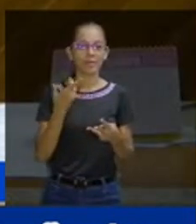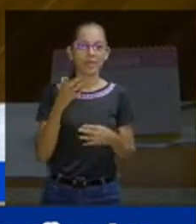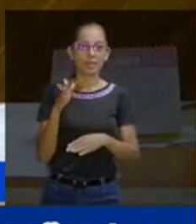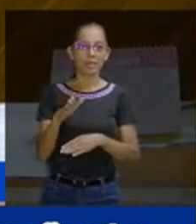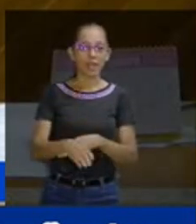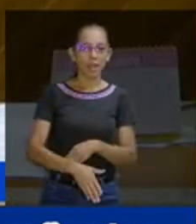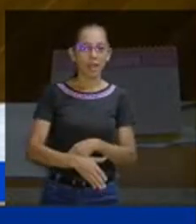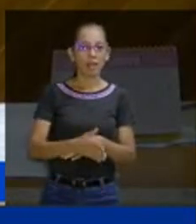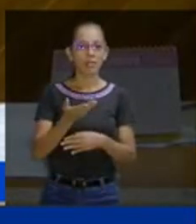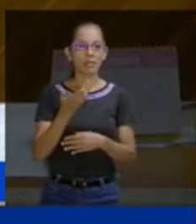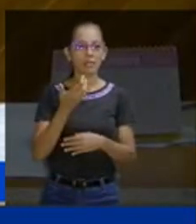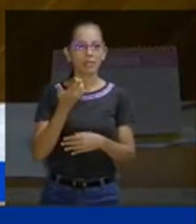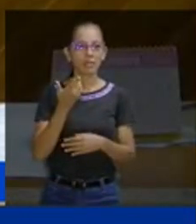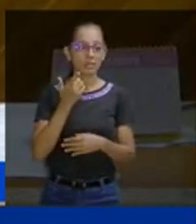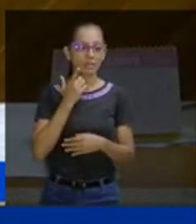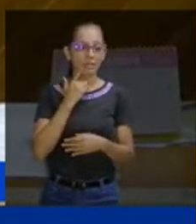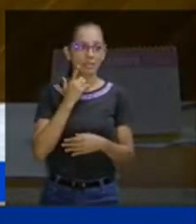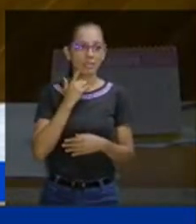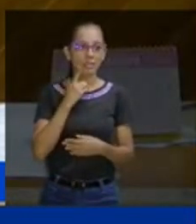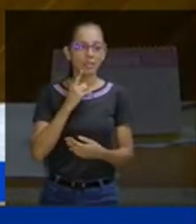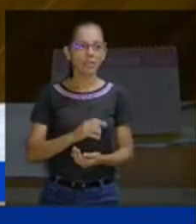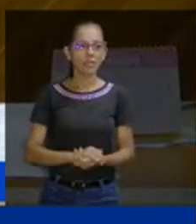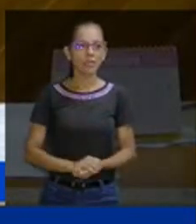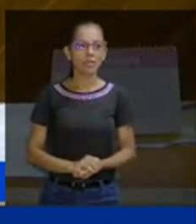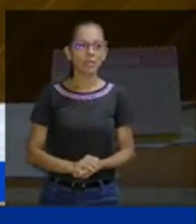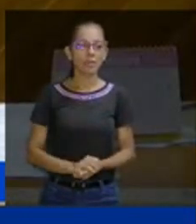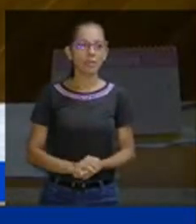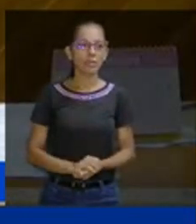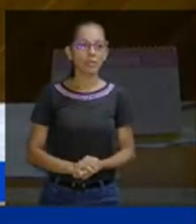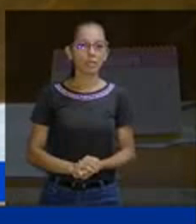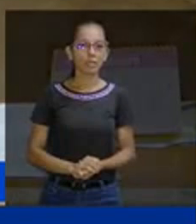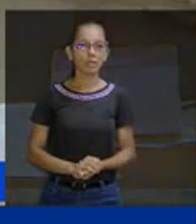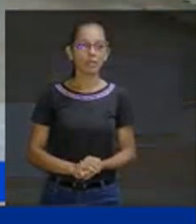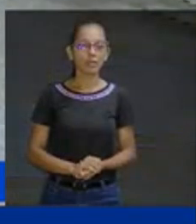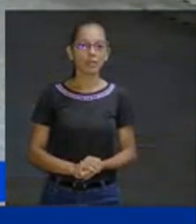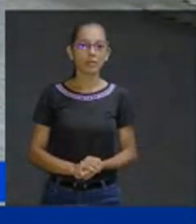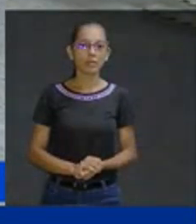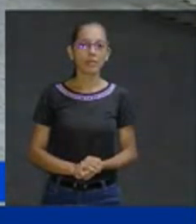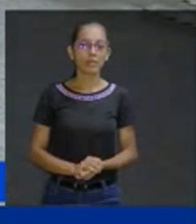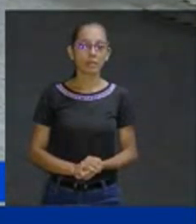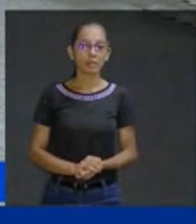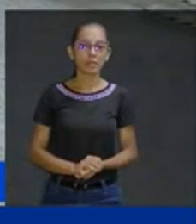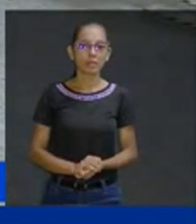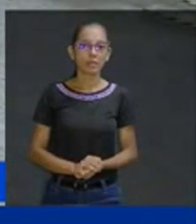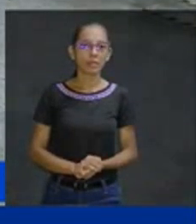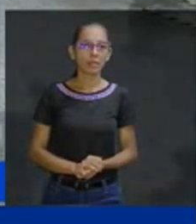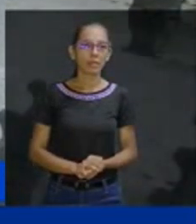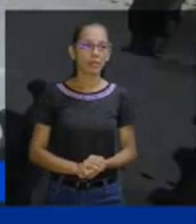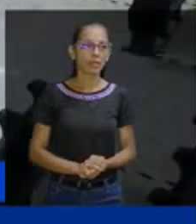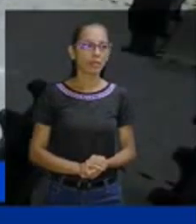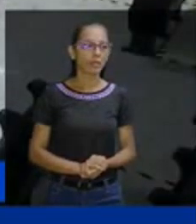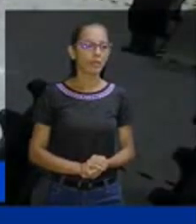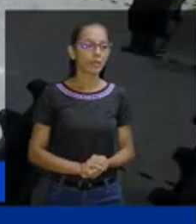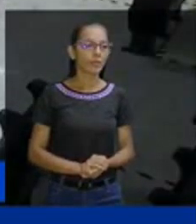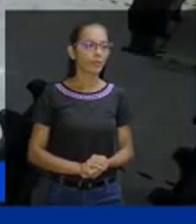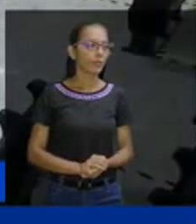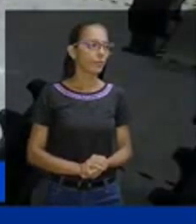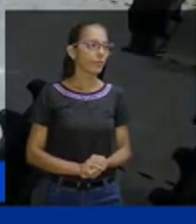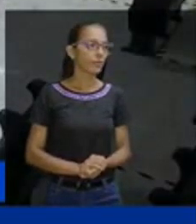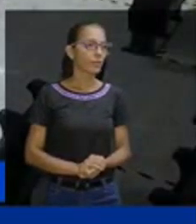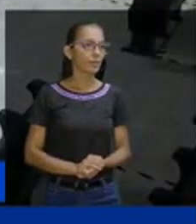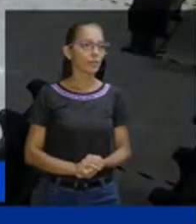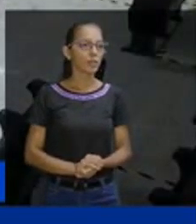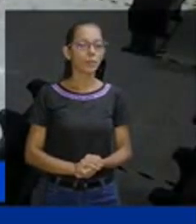não garanto, porque eu não sei se a gente tem verba. Vai até que horas? 8 ou até o final da apuração?